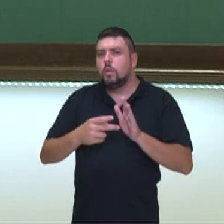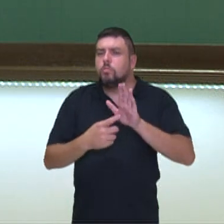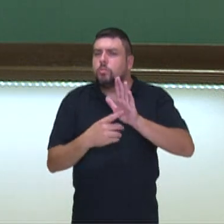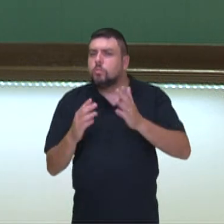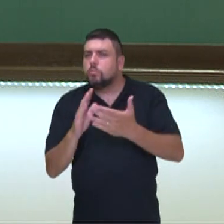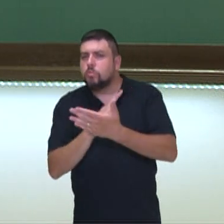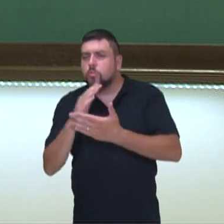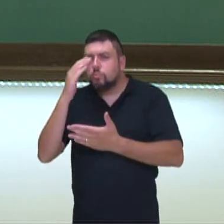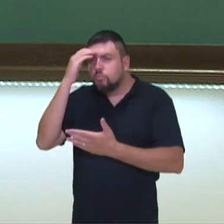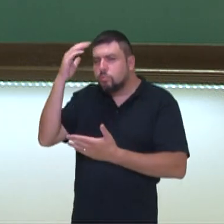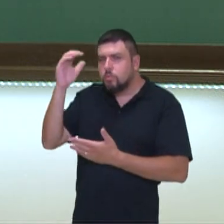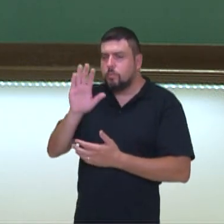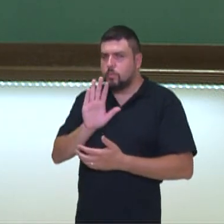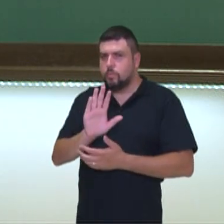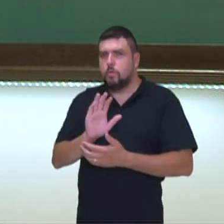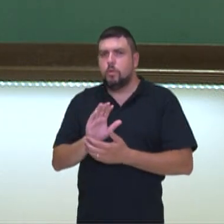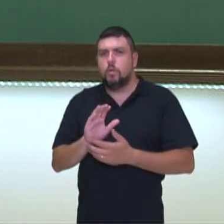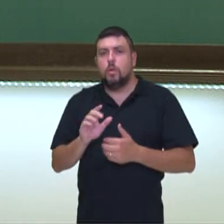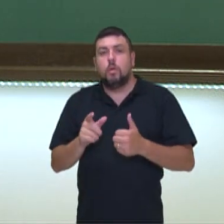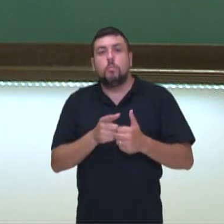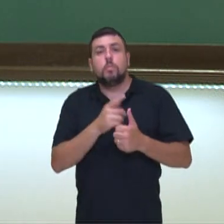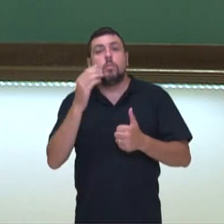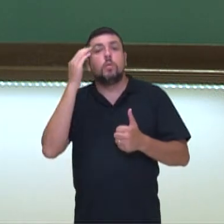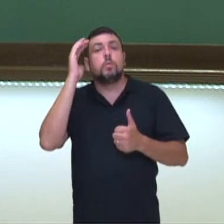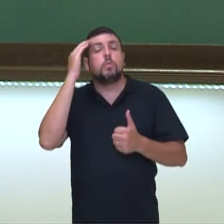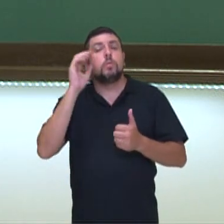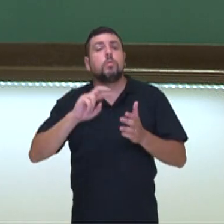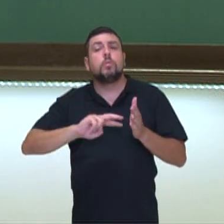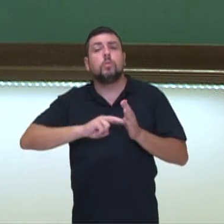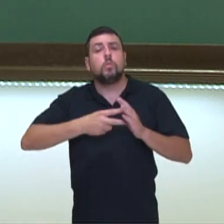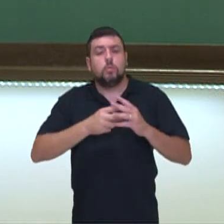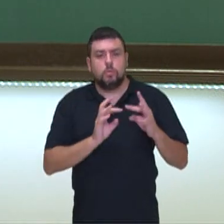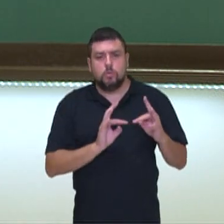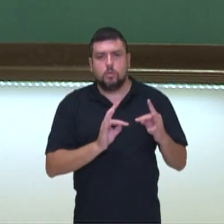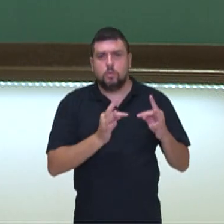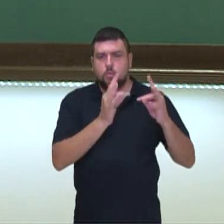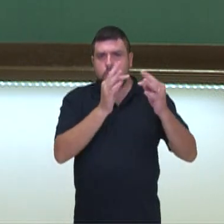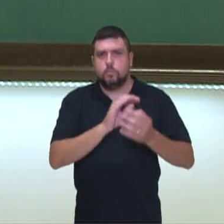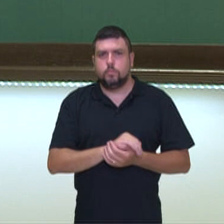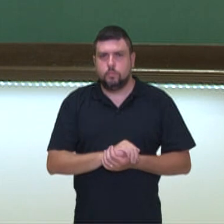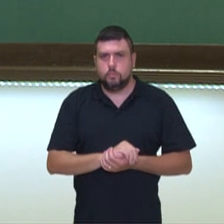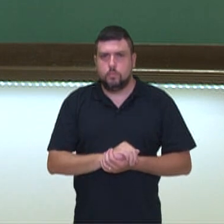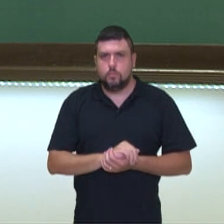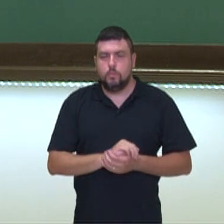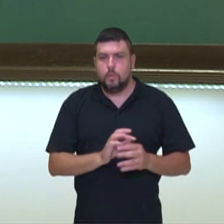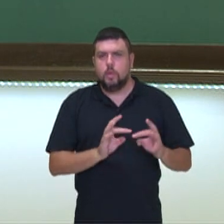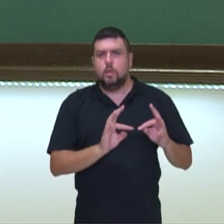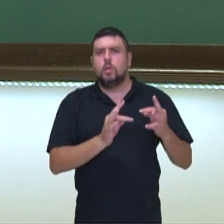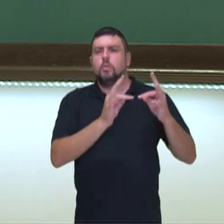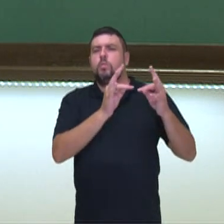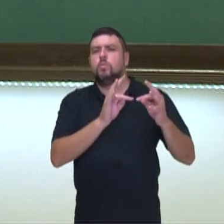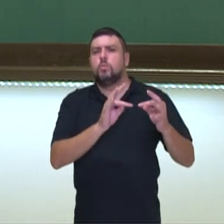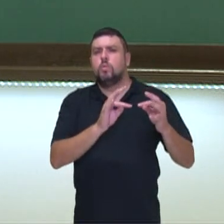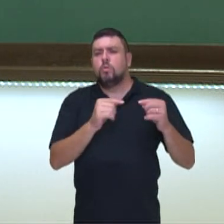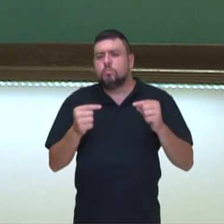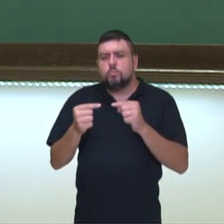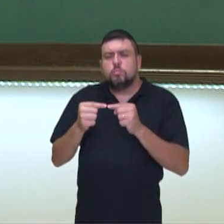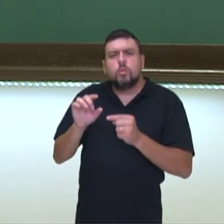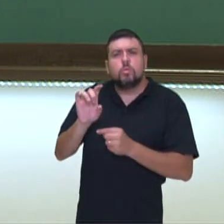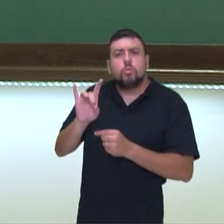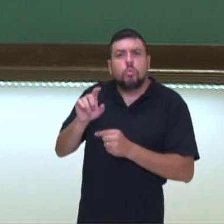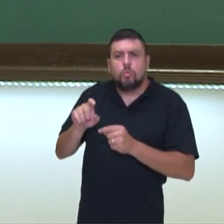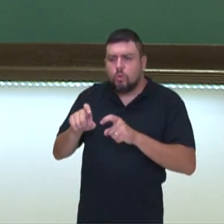tem que entender o que significa a palavra tecnologia. A gente tem que entender que tecnologia não tem a ver somente com